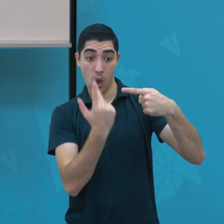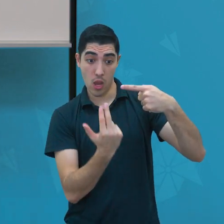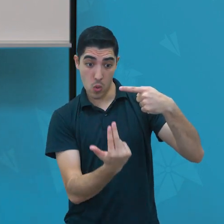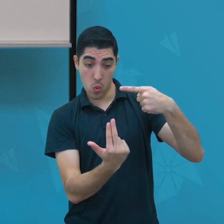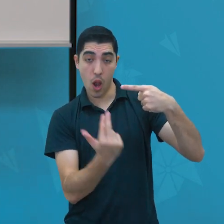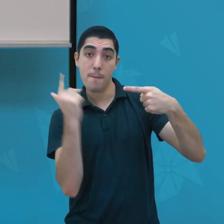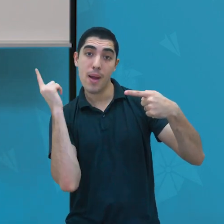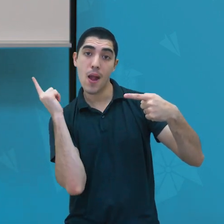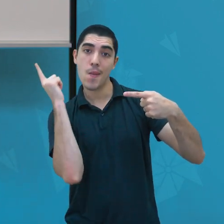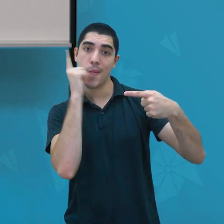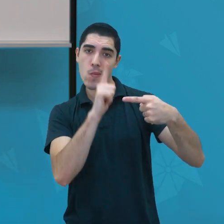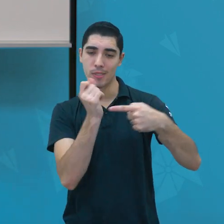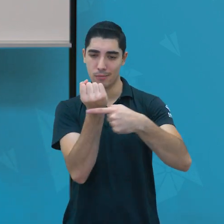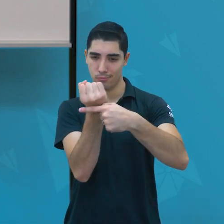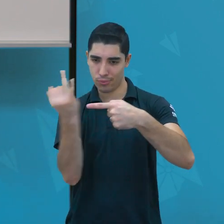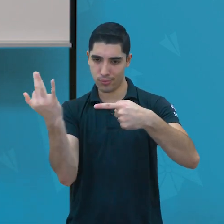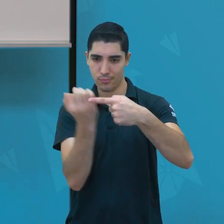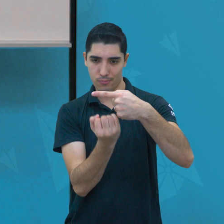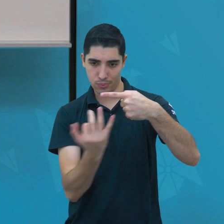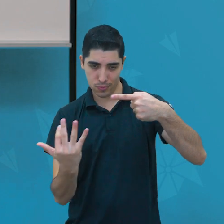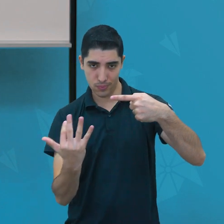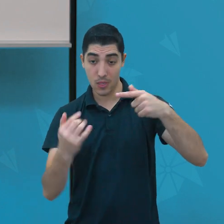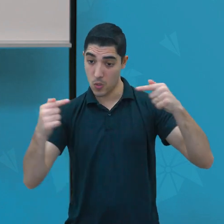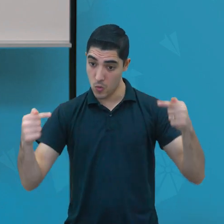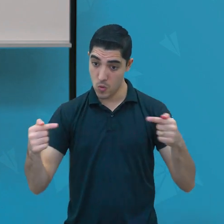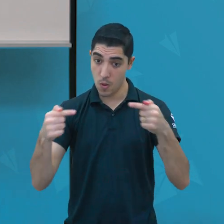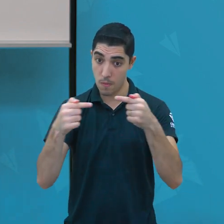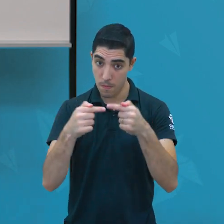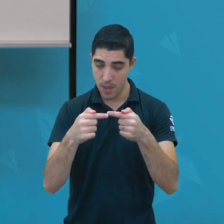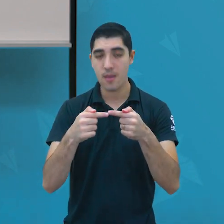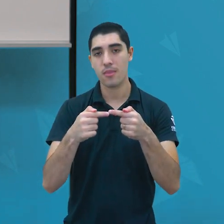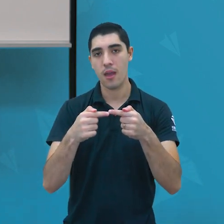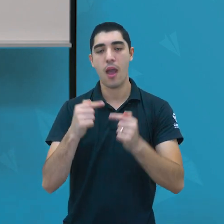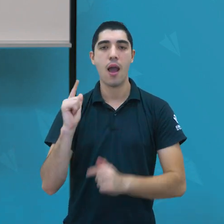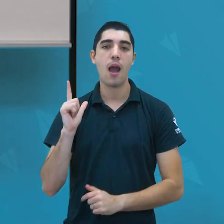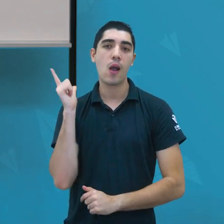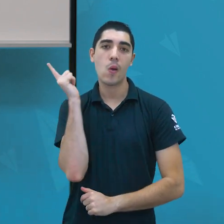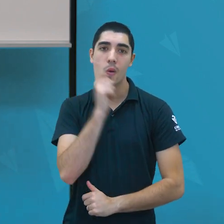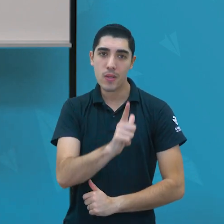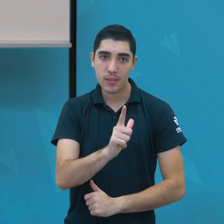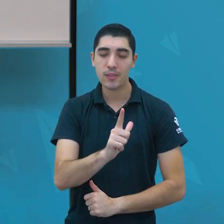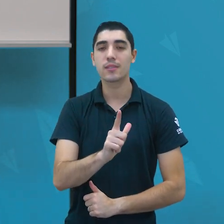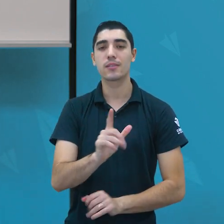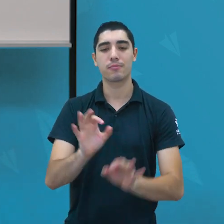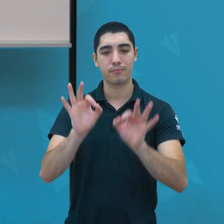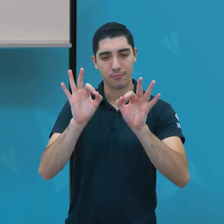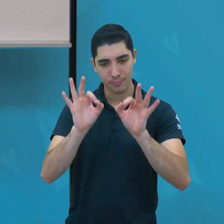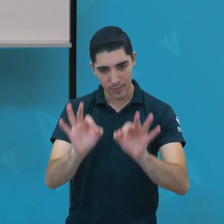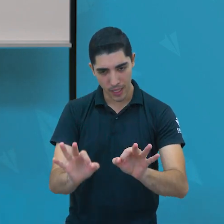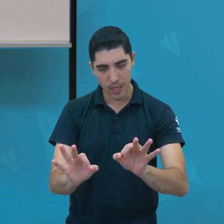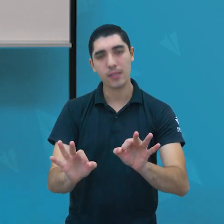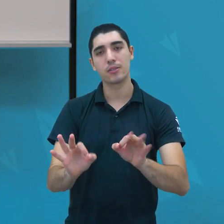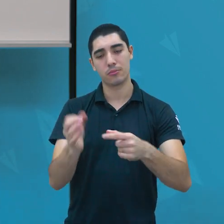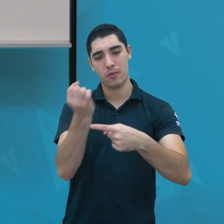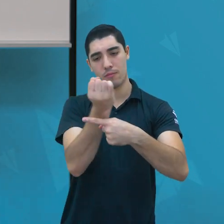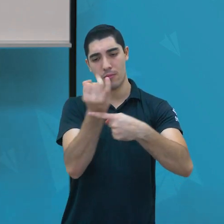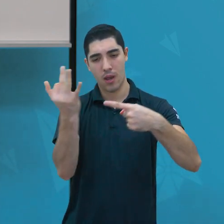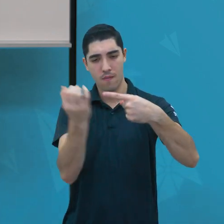gerando frações equivalentes nesse processo, até chegar na